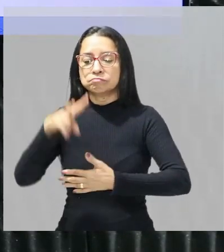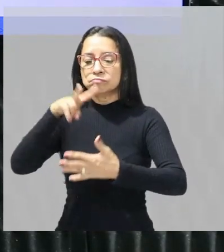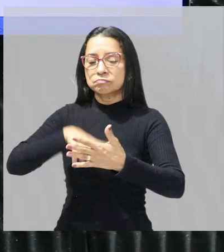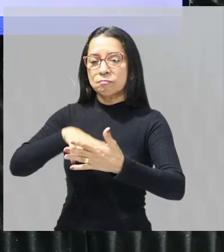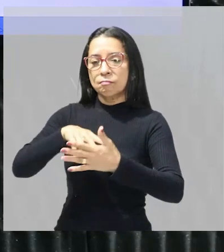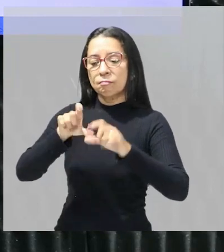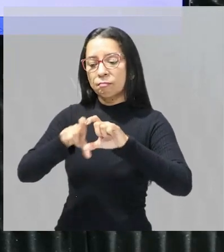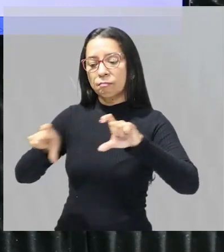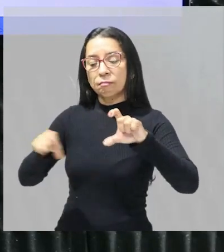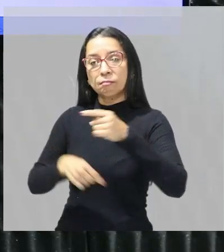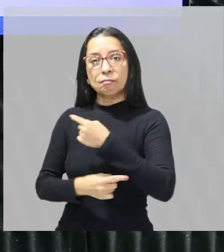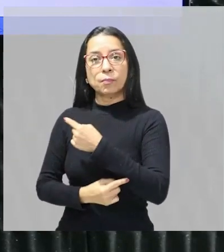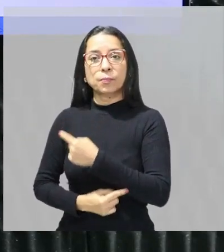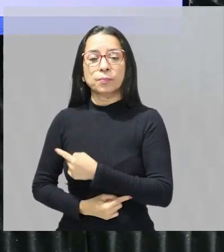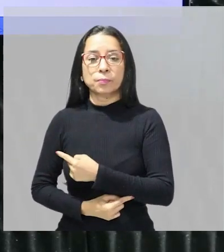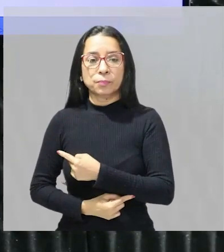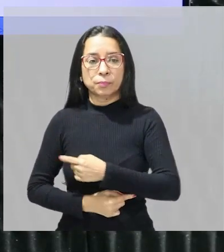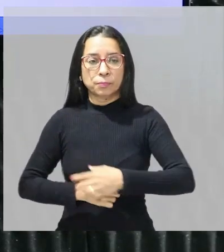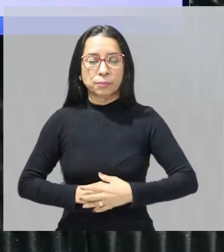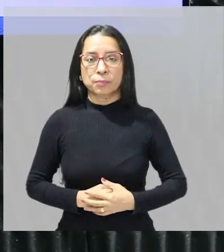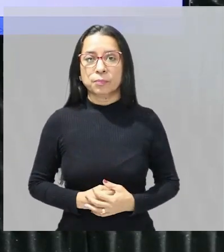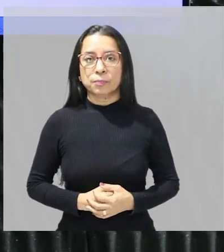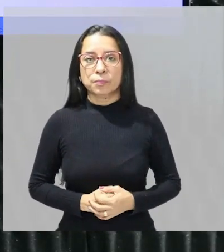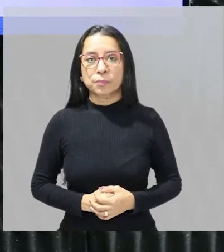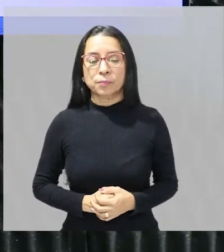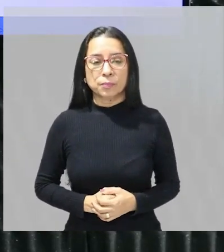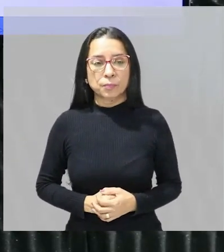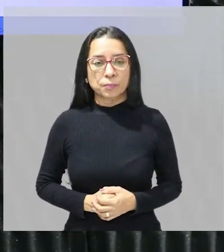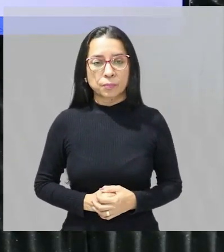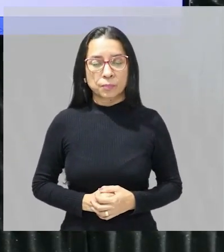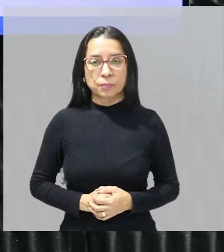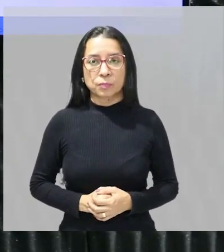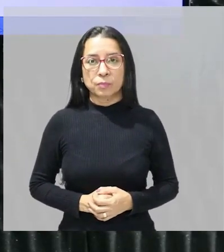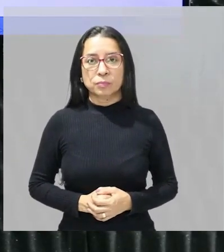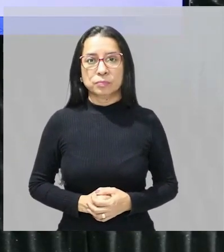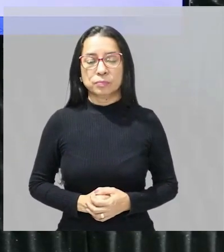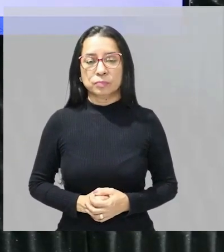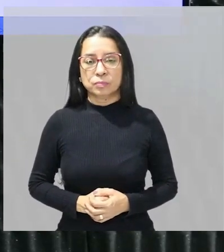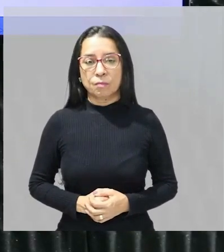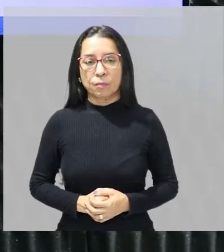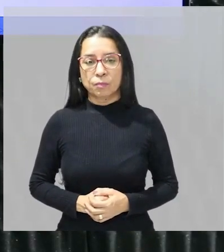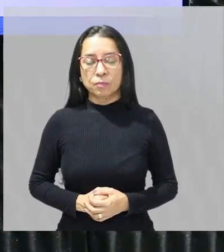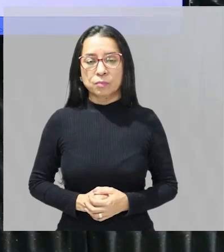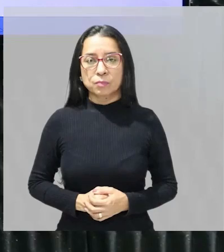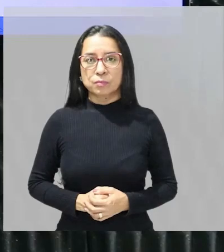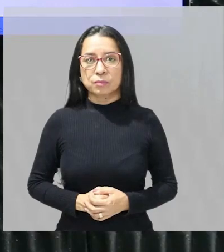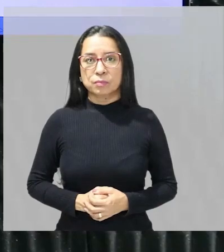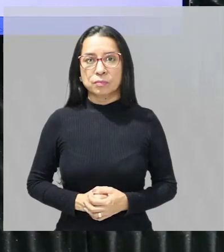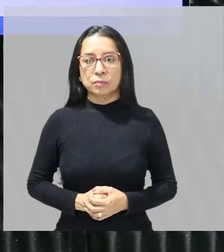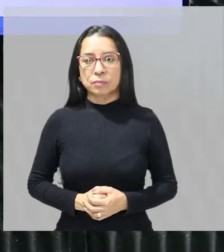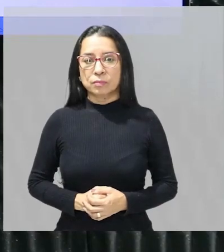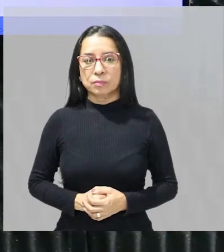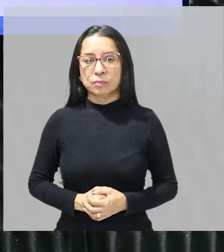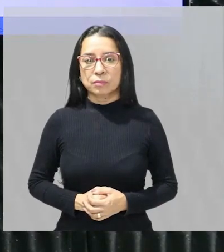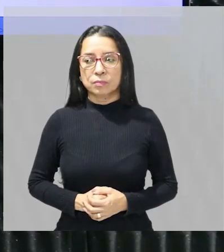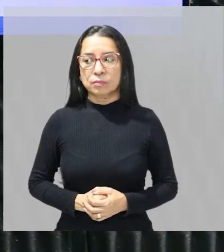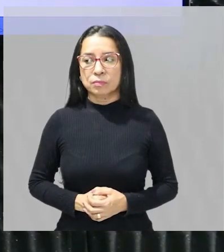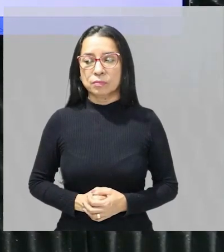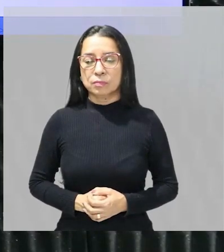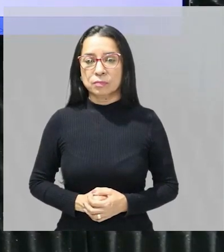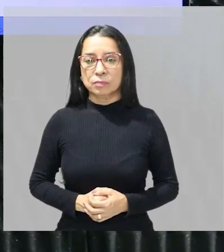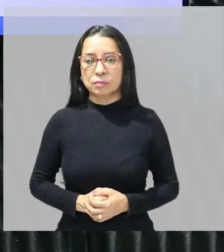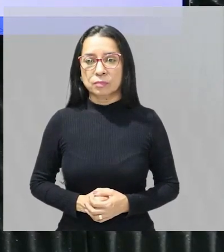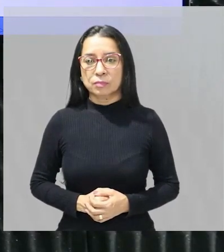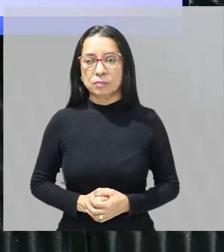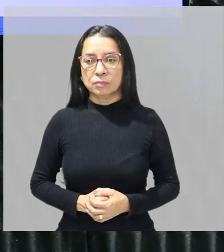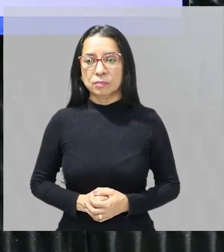nos fala. Ele diz o seguinte, no final da década de 1950,